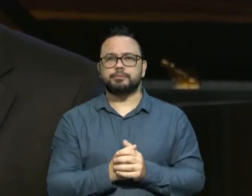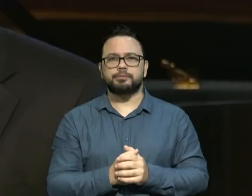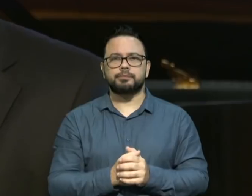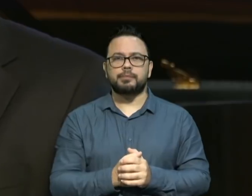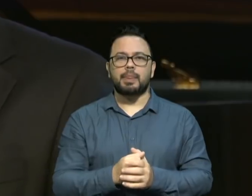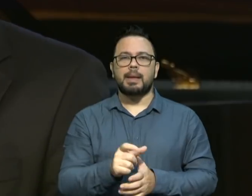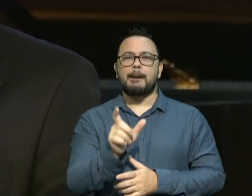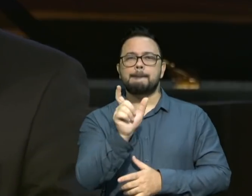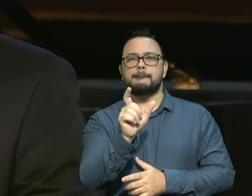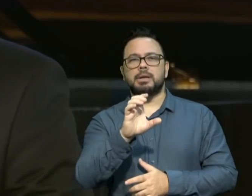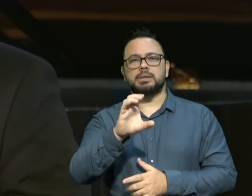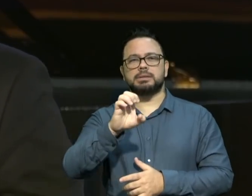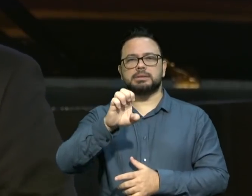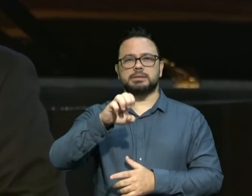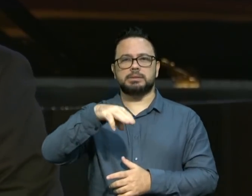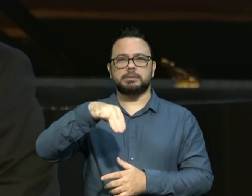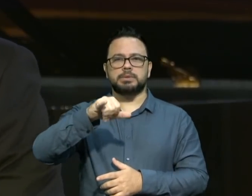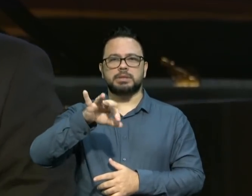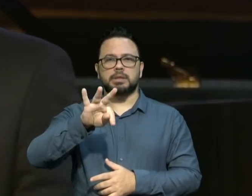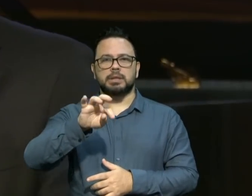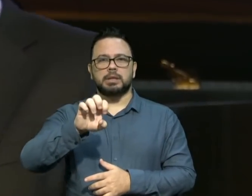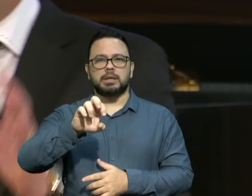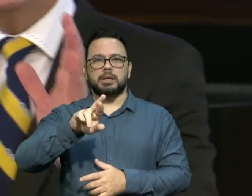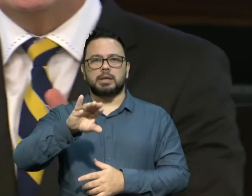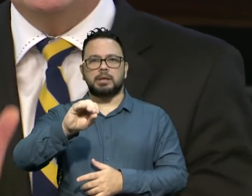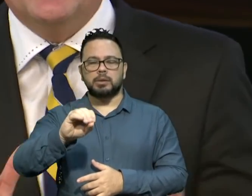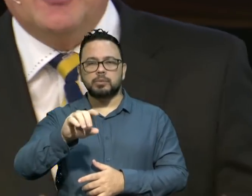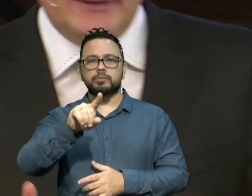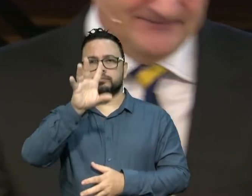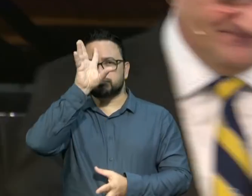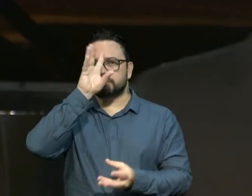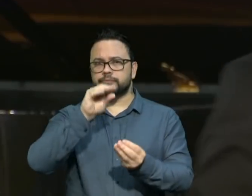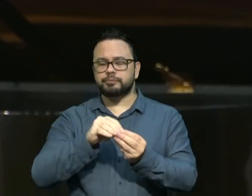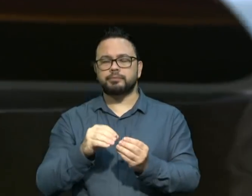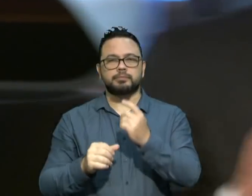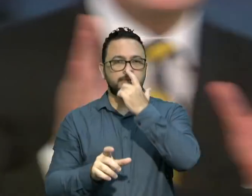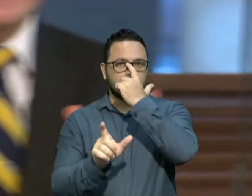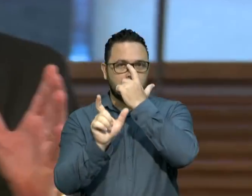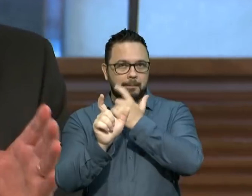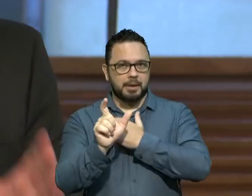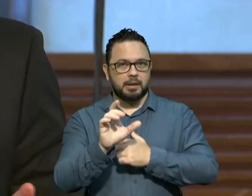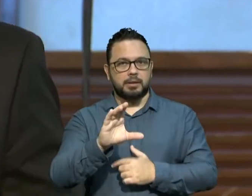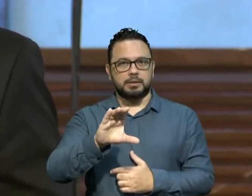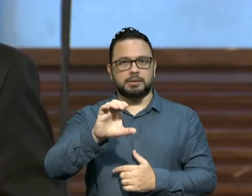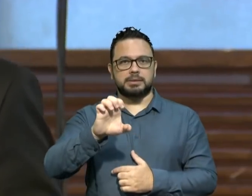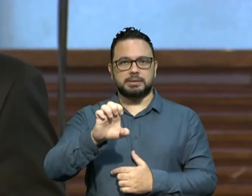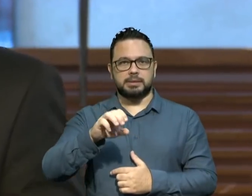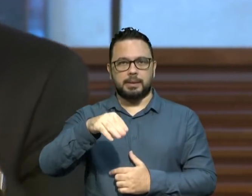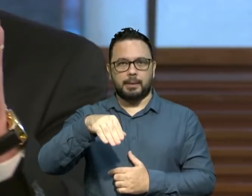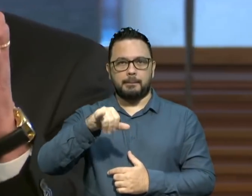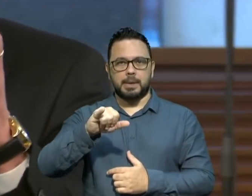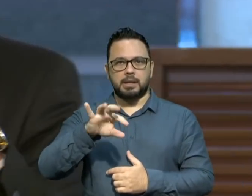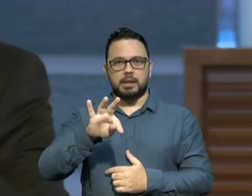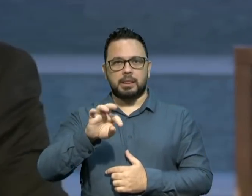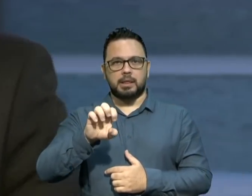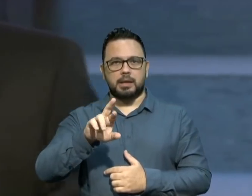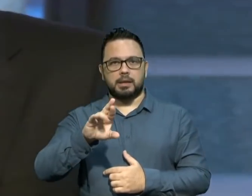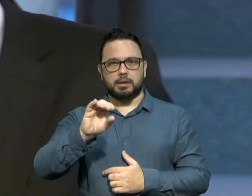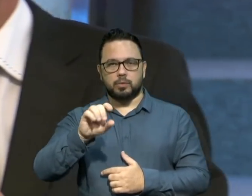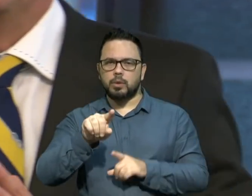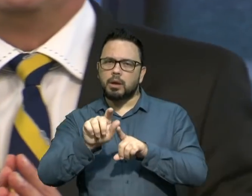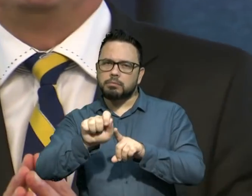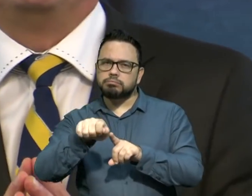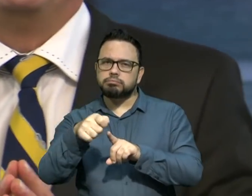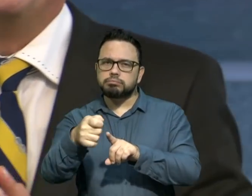cemiterio guarde bem esse nome cemitério sabe quem